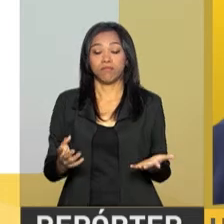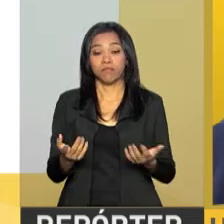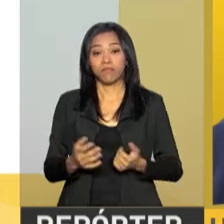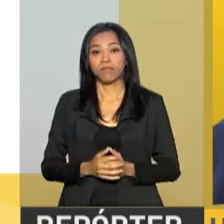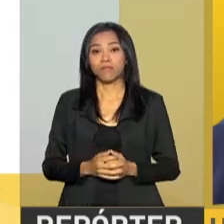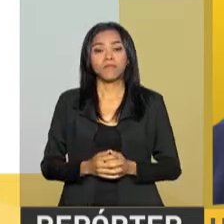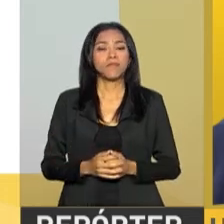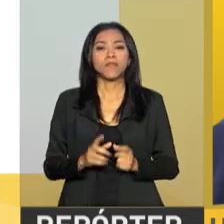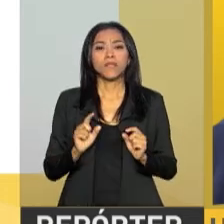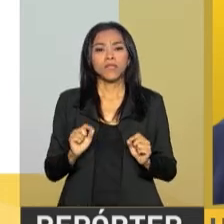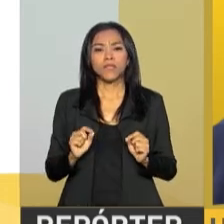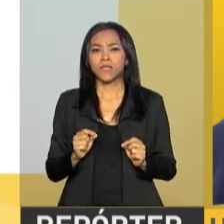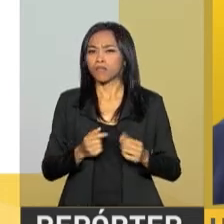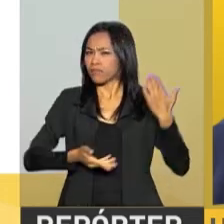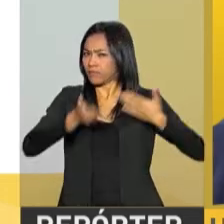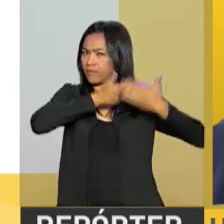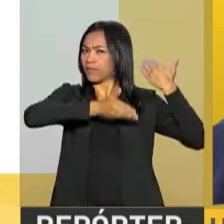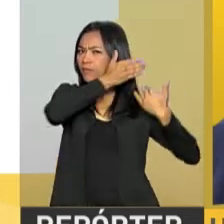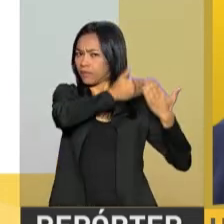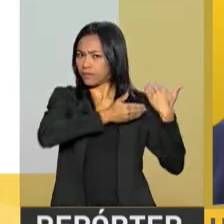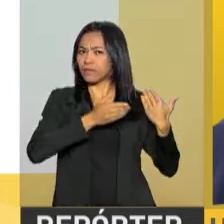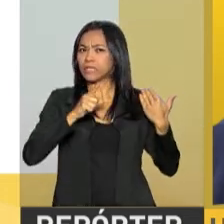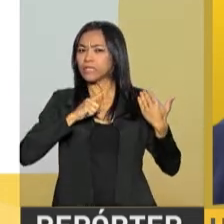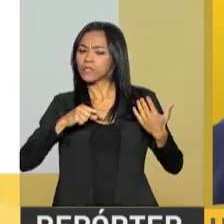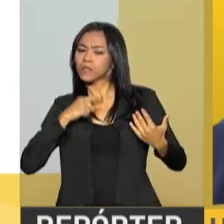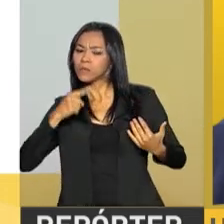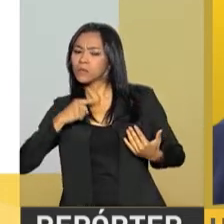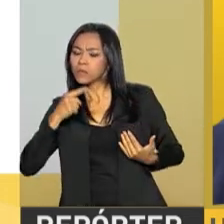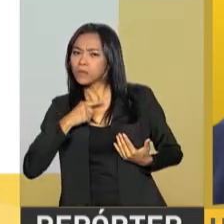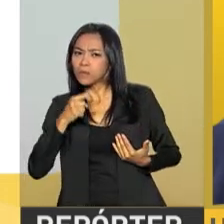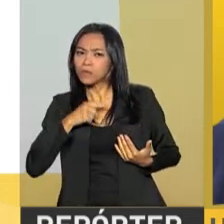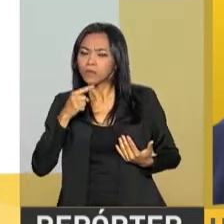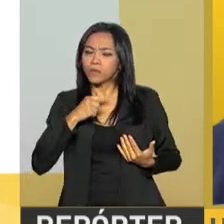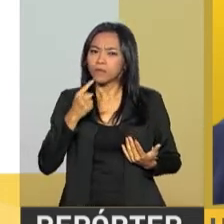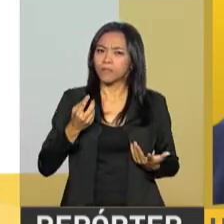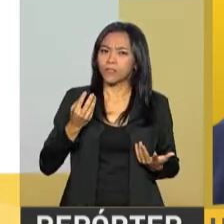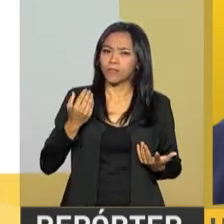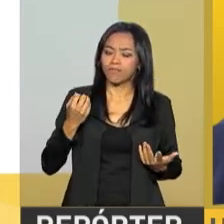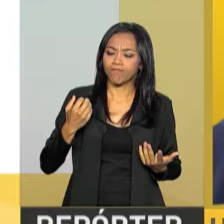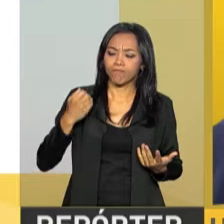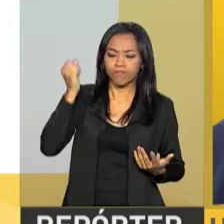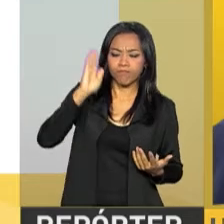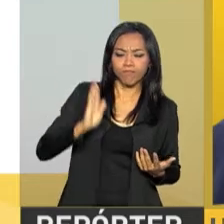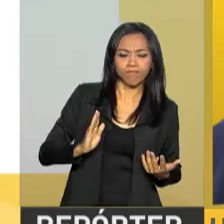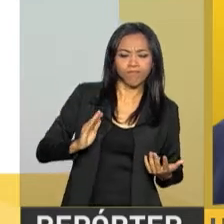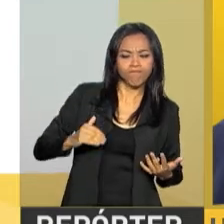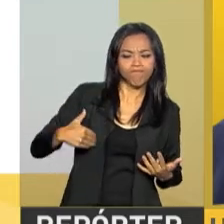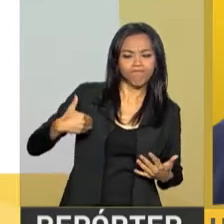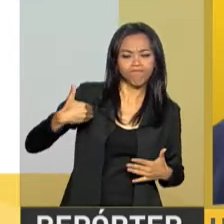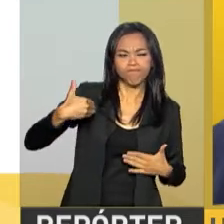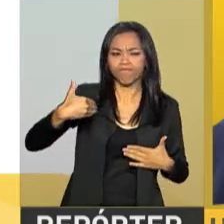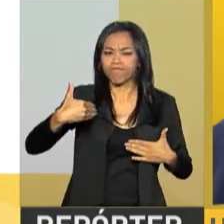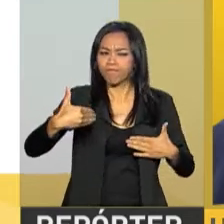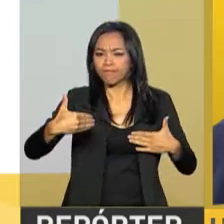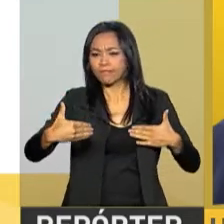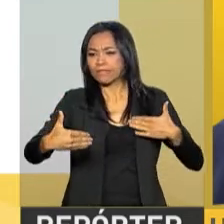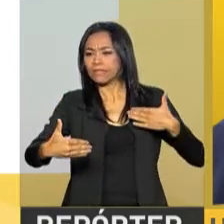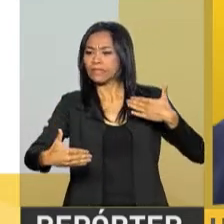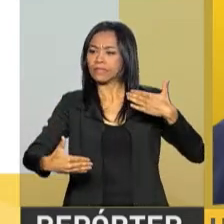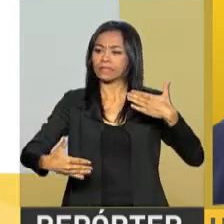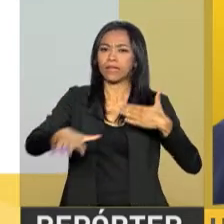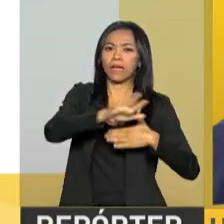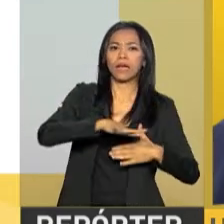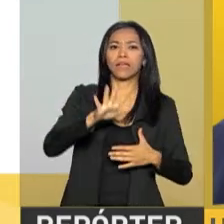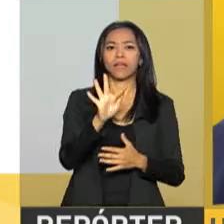um certo tempo ainda tinham dúvidas sobre a questão da evolução de toda a questão fiscal